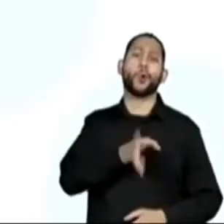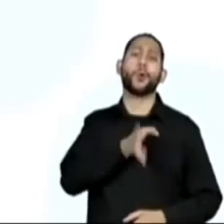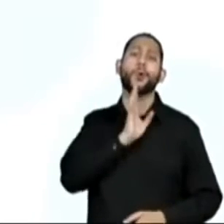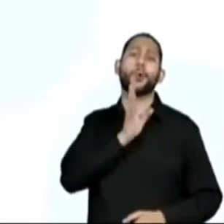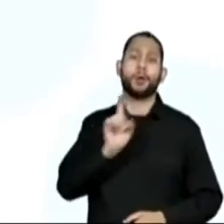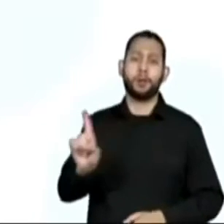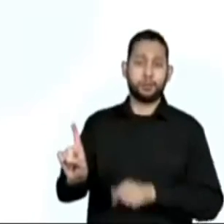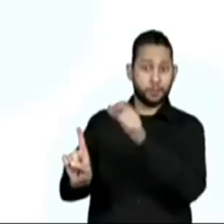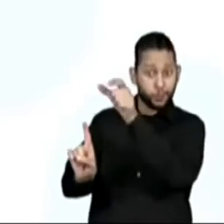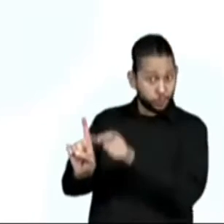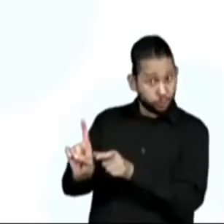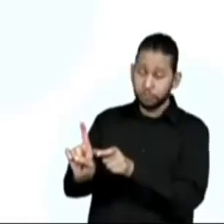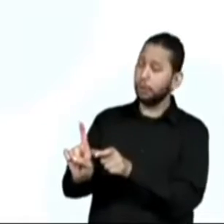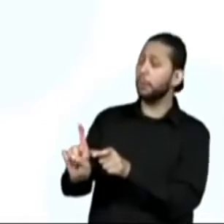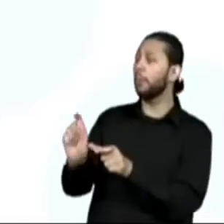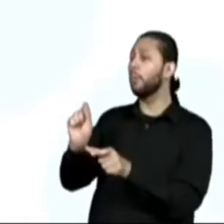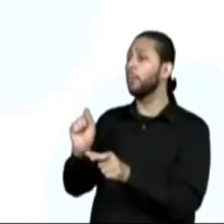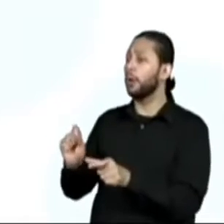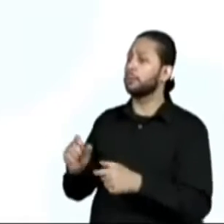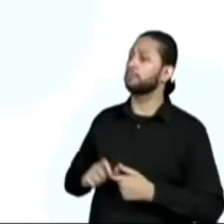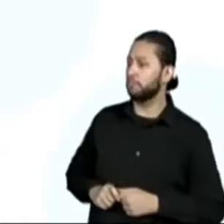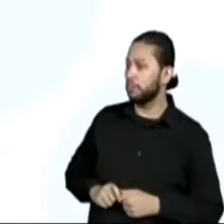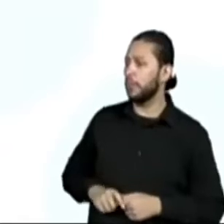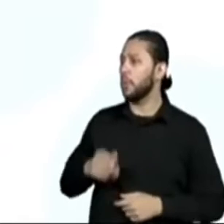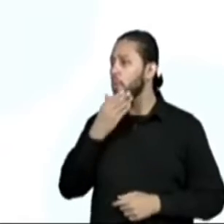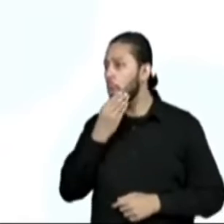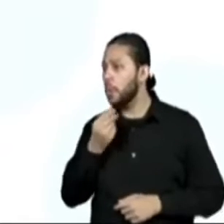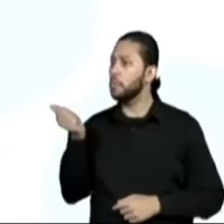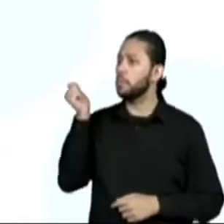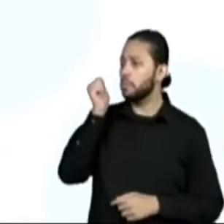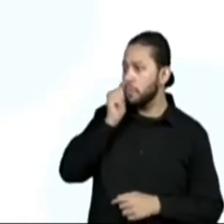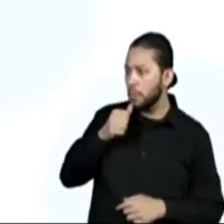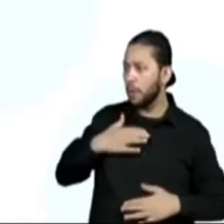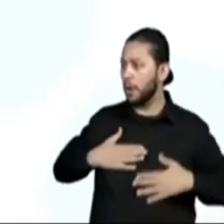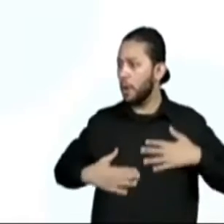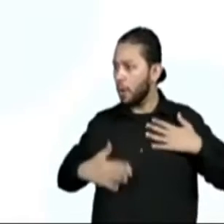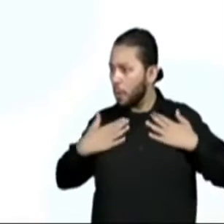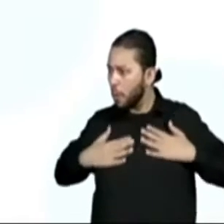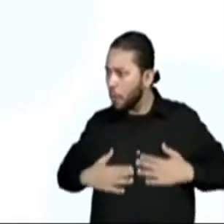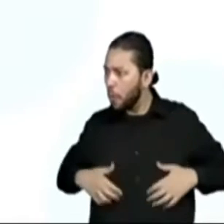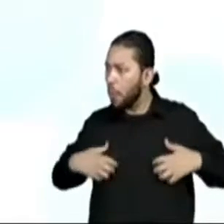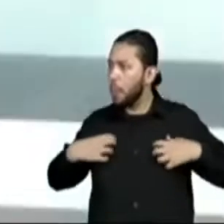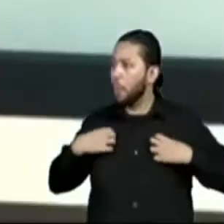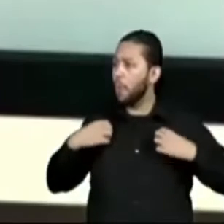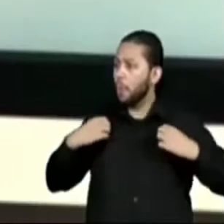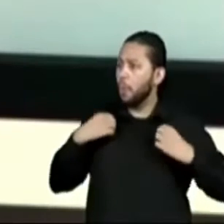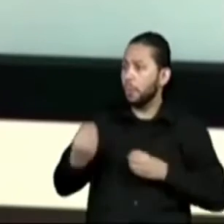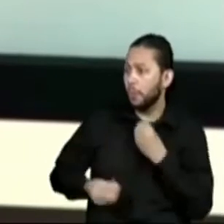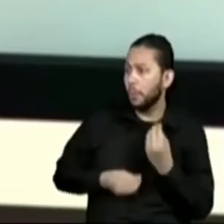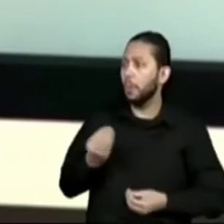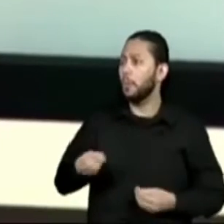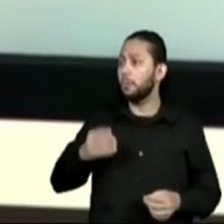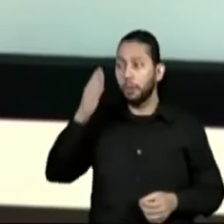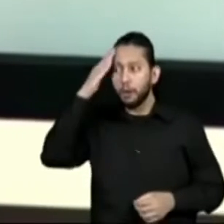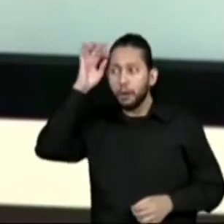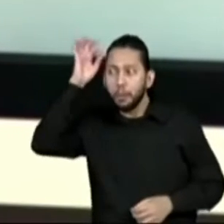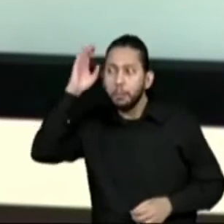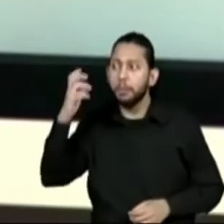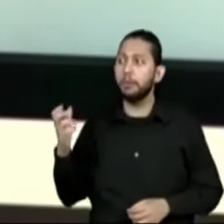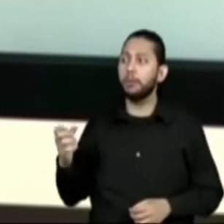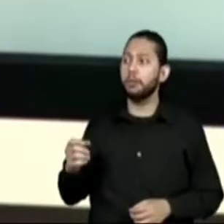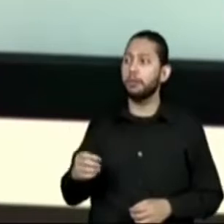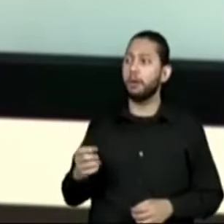tá, pessoal? A página é a página está aqui agora. 21. Hoje,